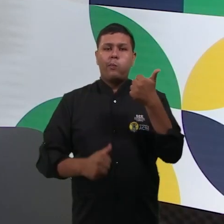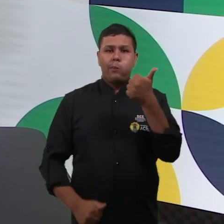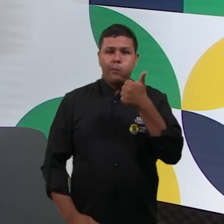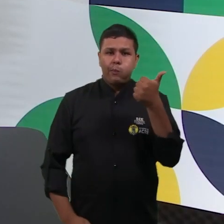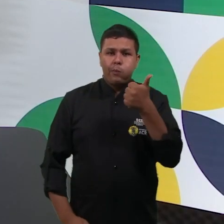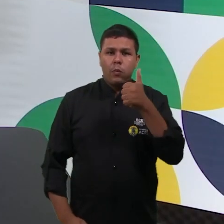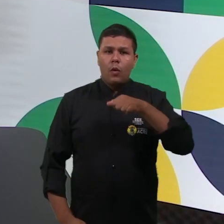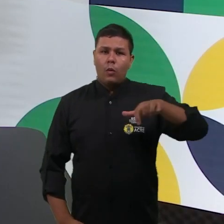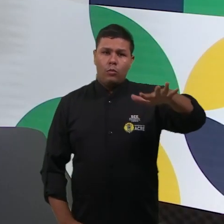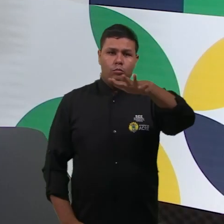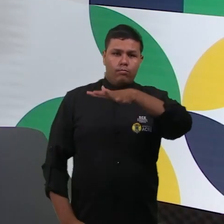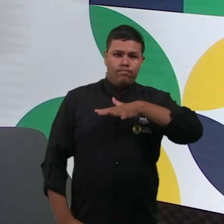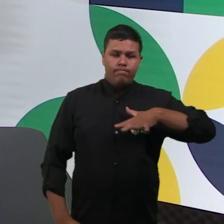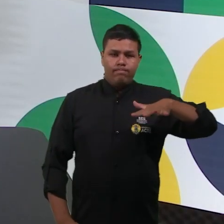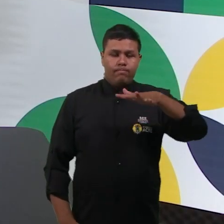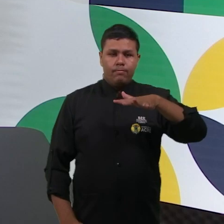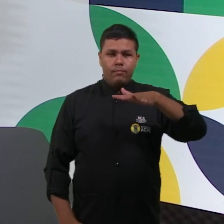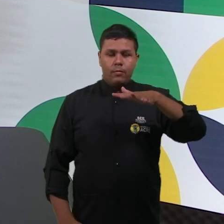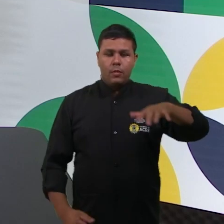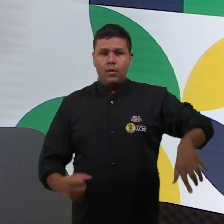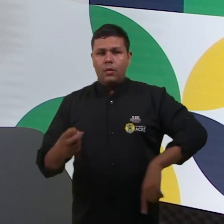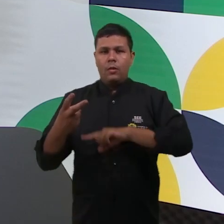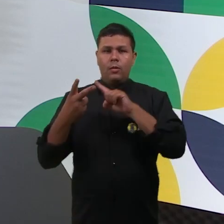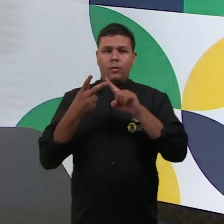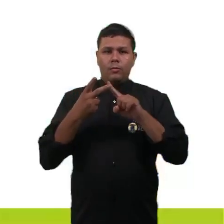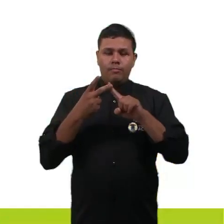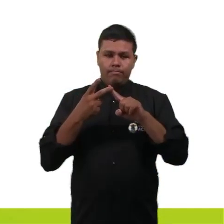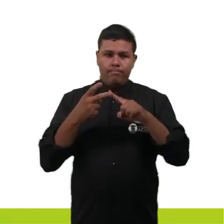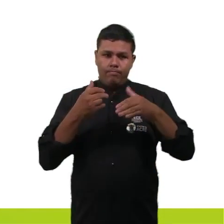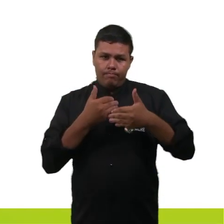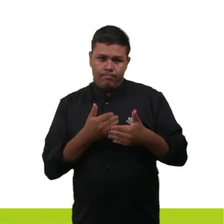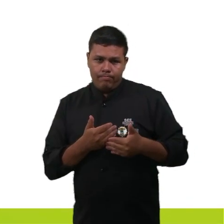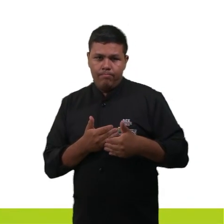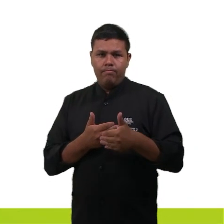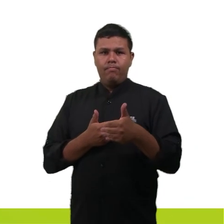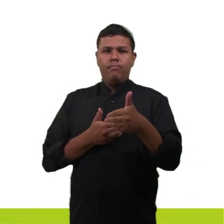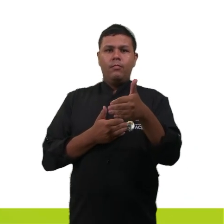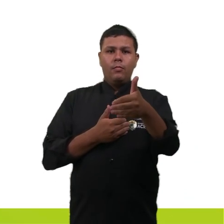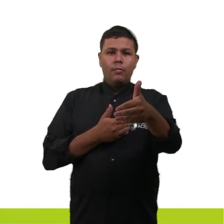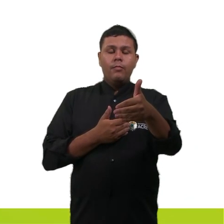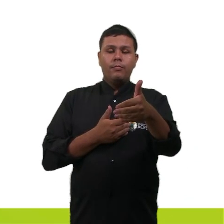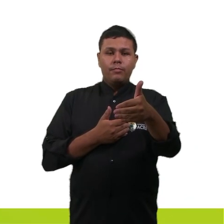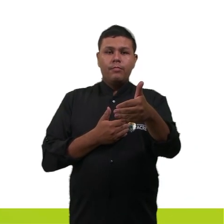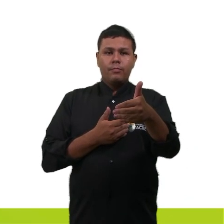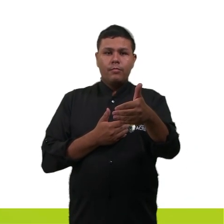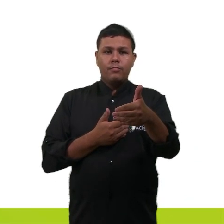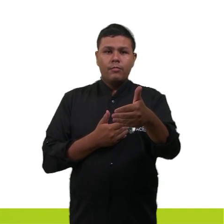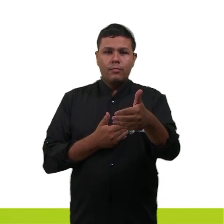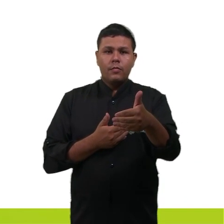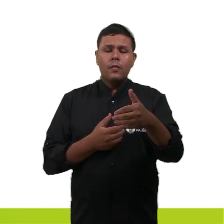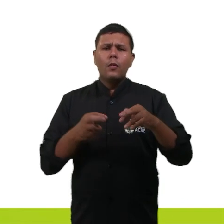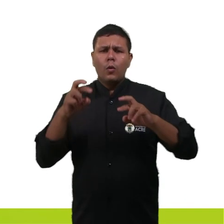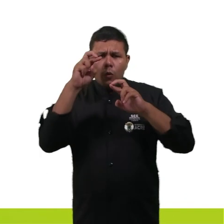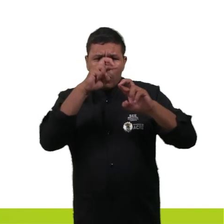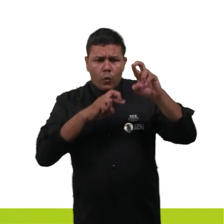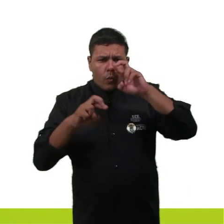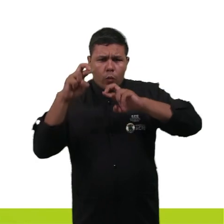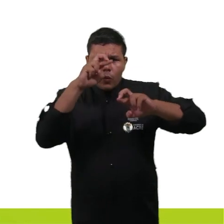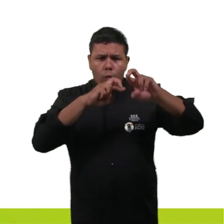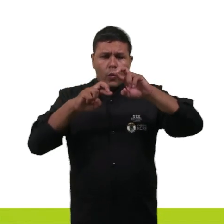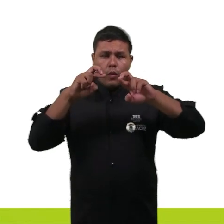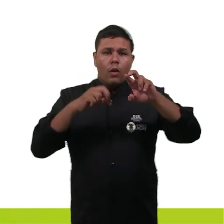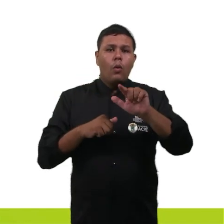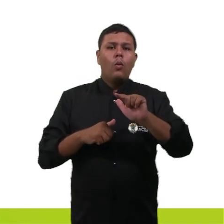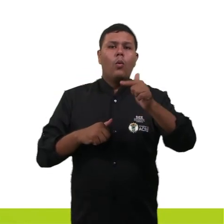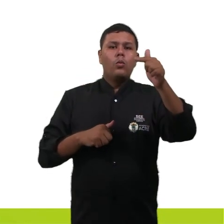setor primário. Vamos então seguindo em frente? Olha só, a gente vai seguir aqui para observar um outro